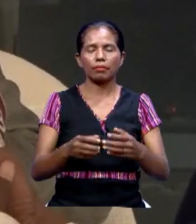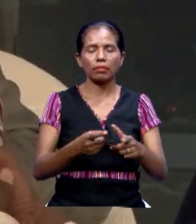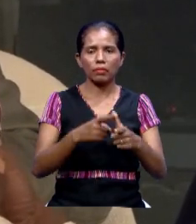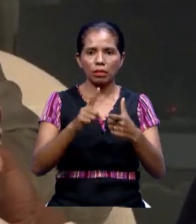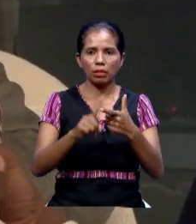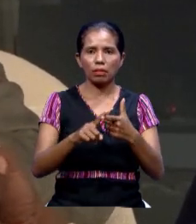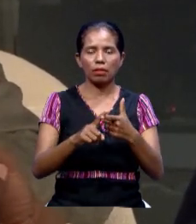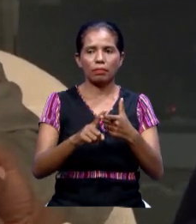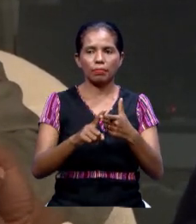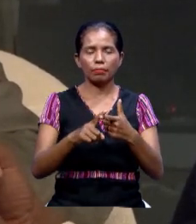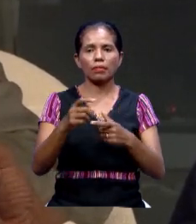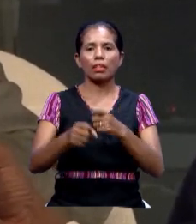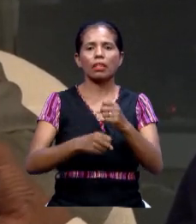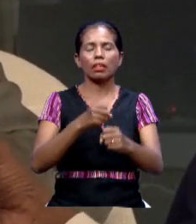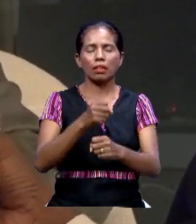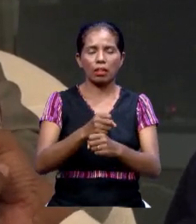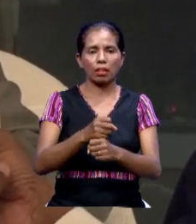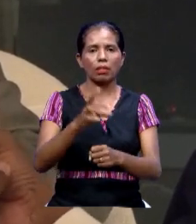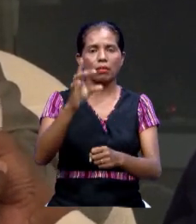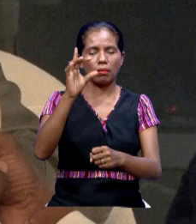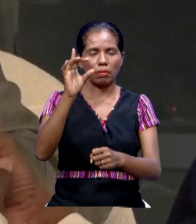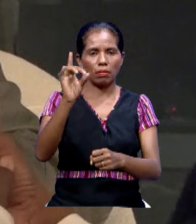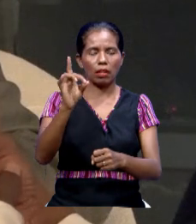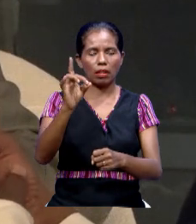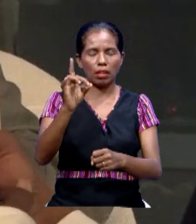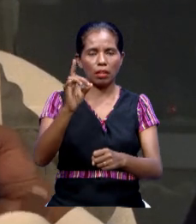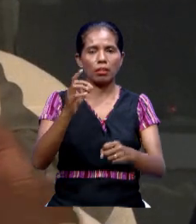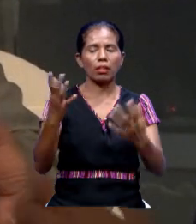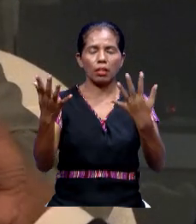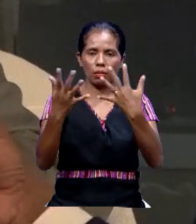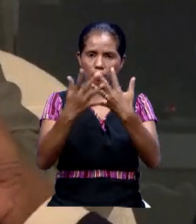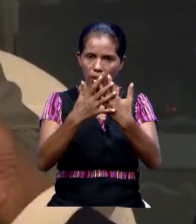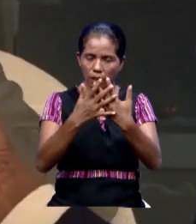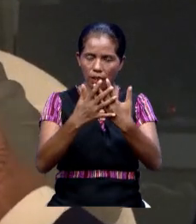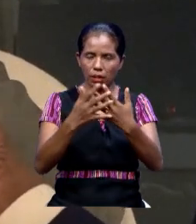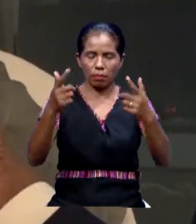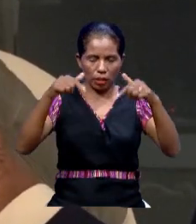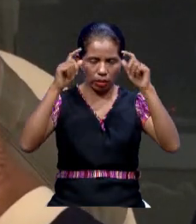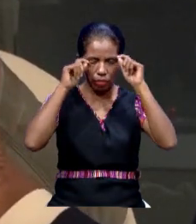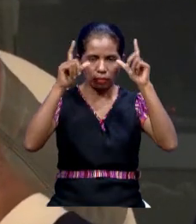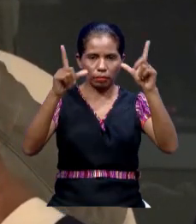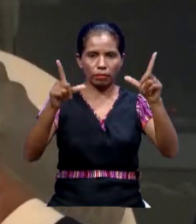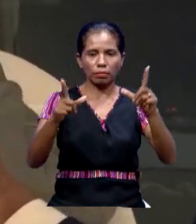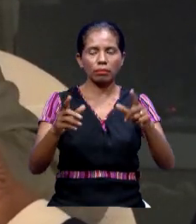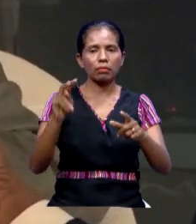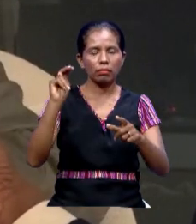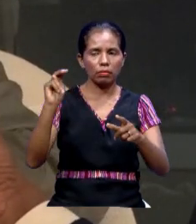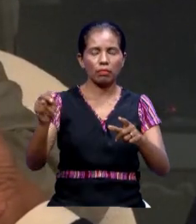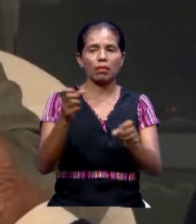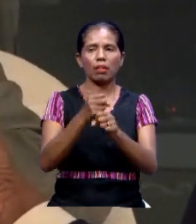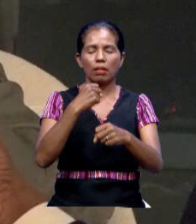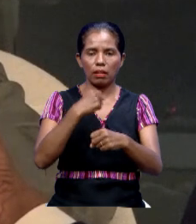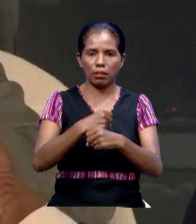Depois, tinha um alho em Sipinã, saísse em Sipinã, filha mais Timor-Leste, nia maca, halo